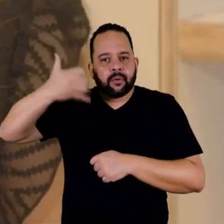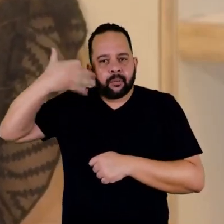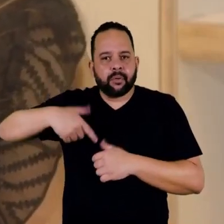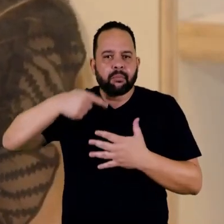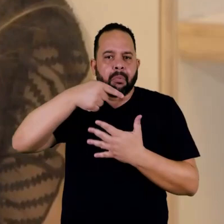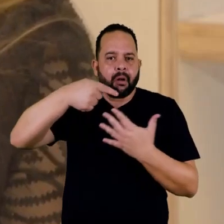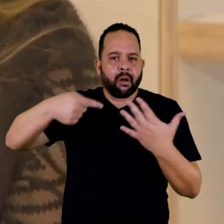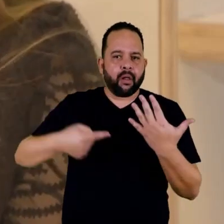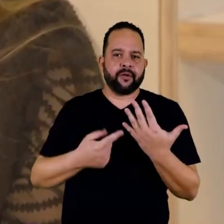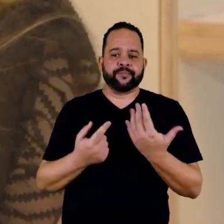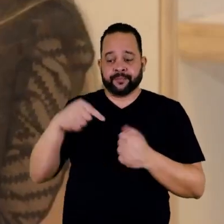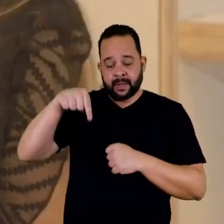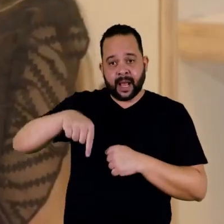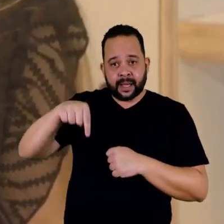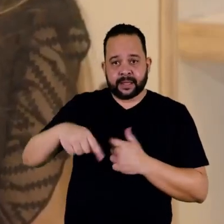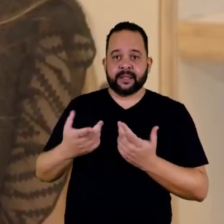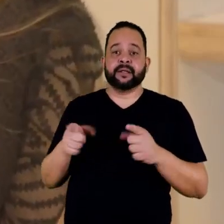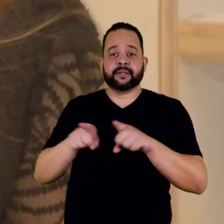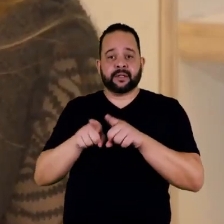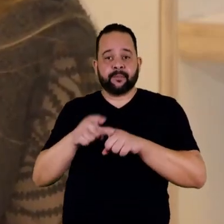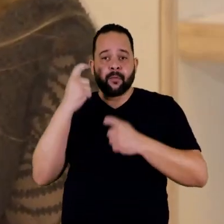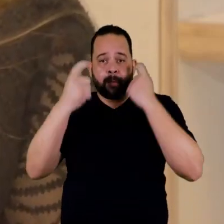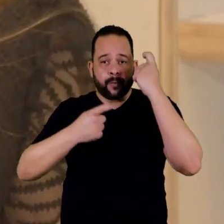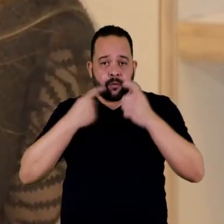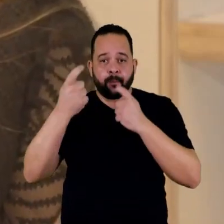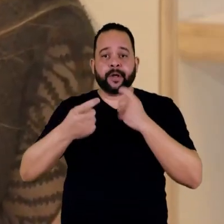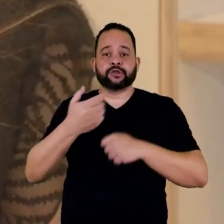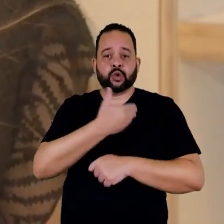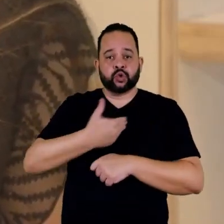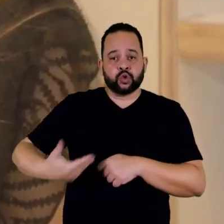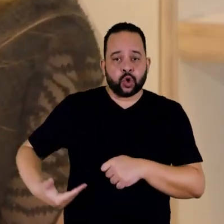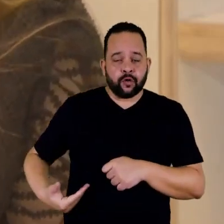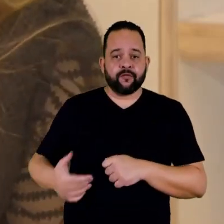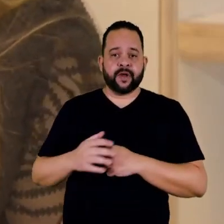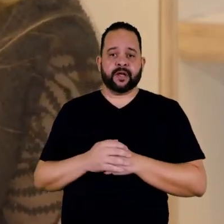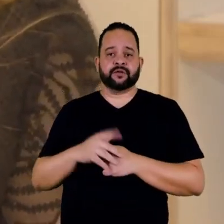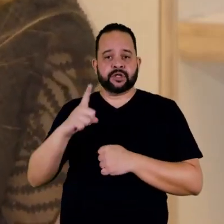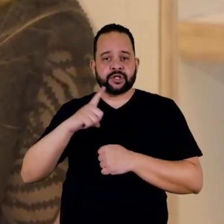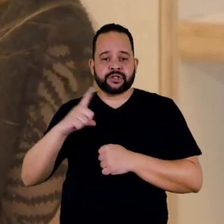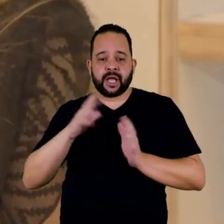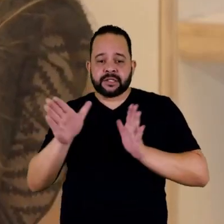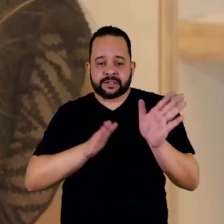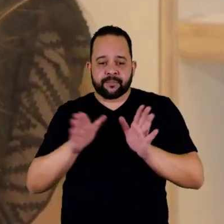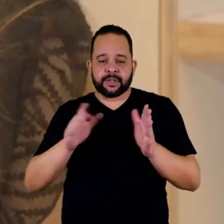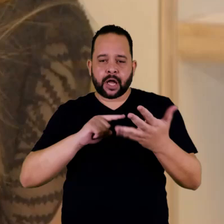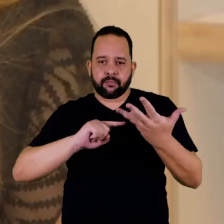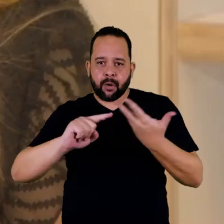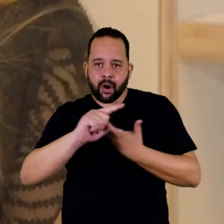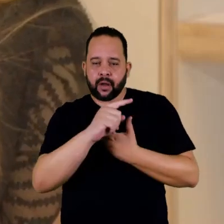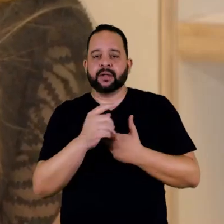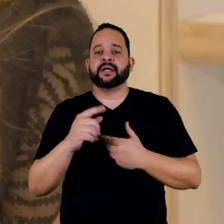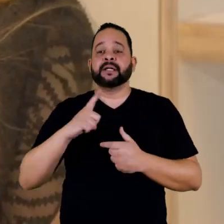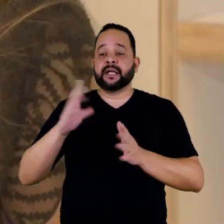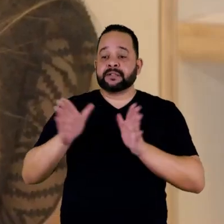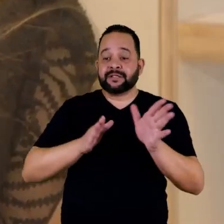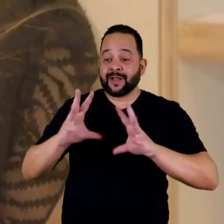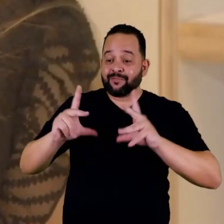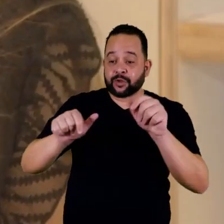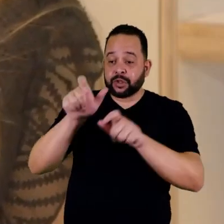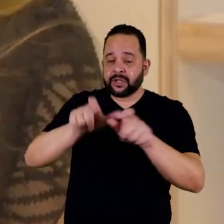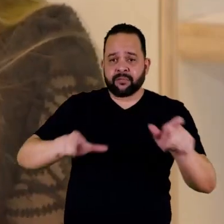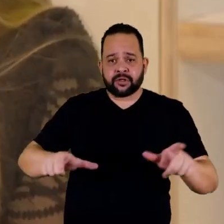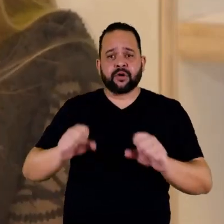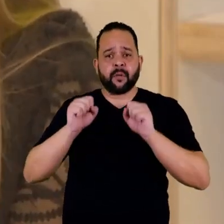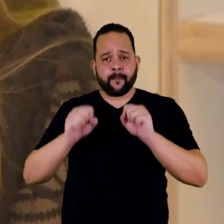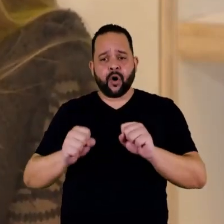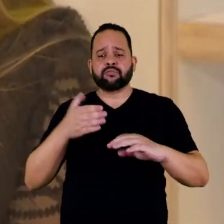né Não só neste equipamento Mas isso é uma preocupação do Estado de que a gente tenha tudo isso seja acessível a todas as pessoas que as